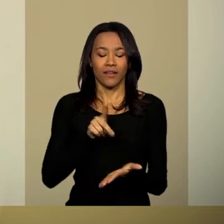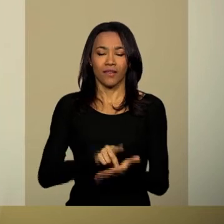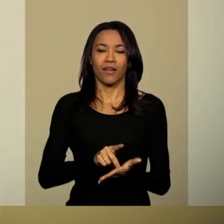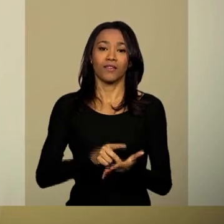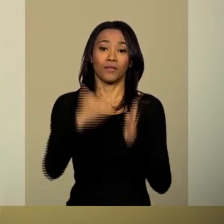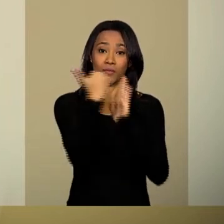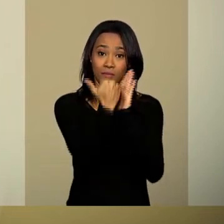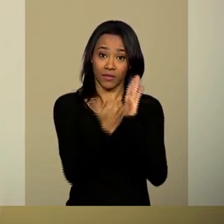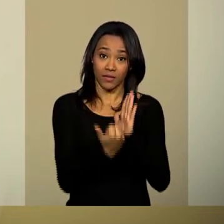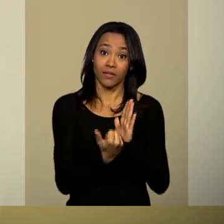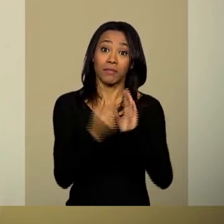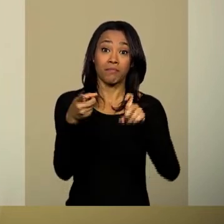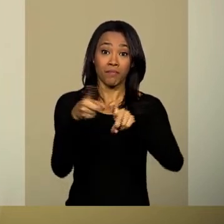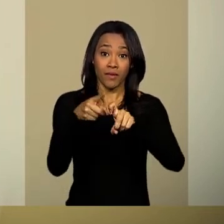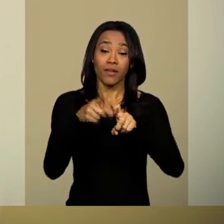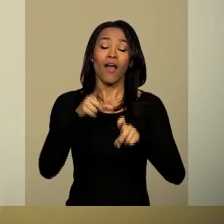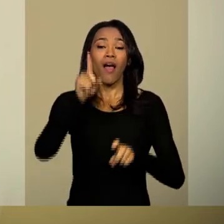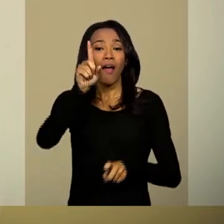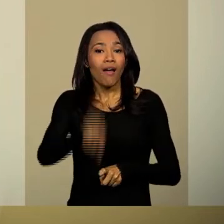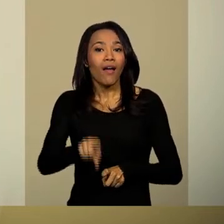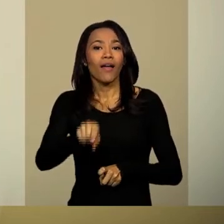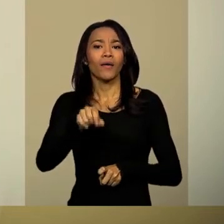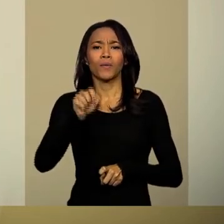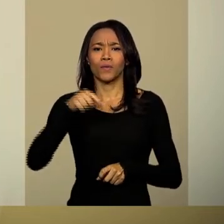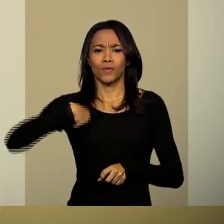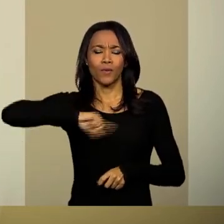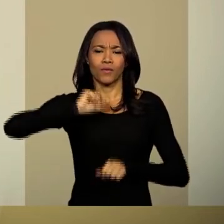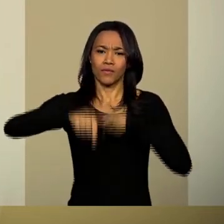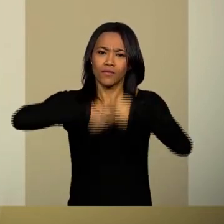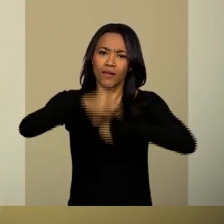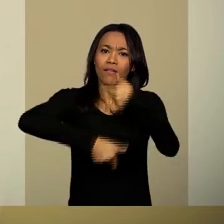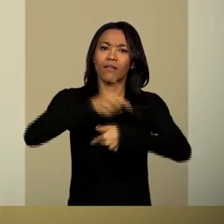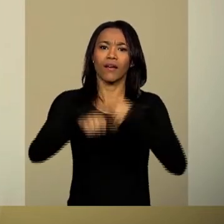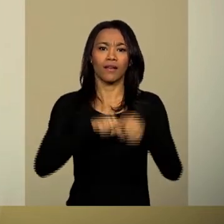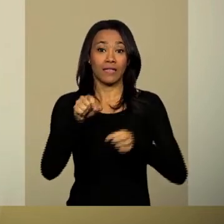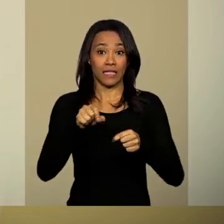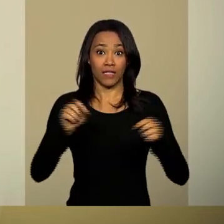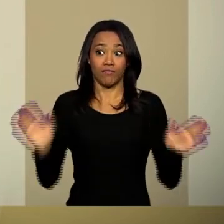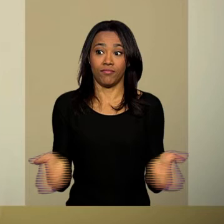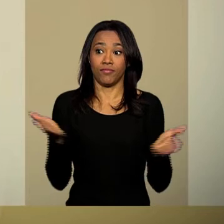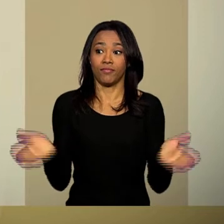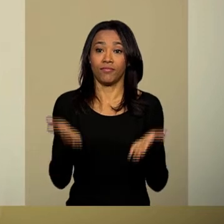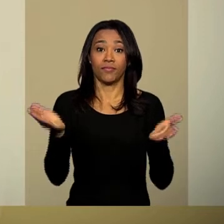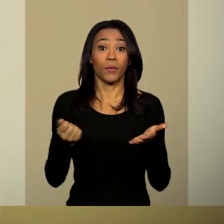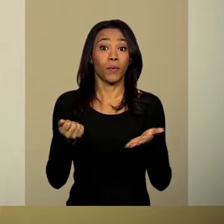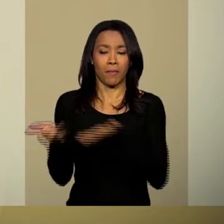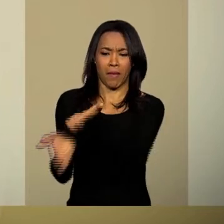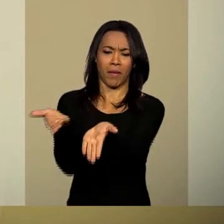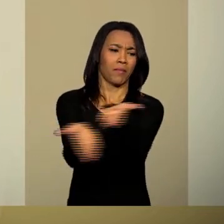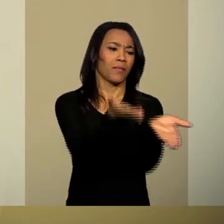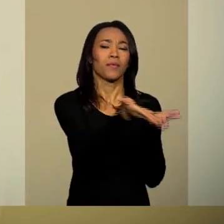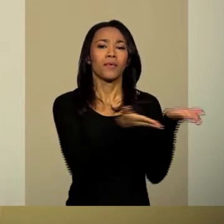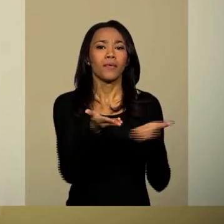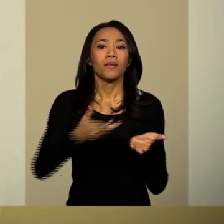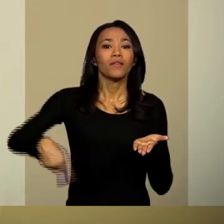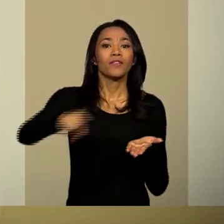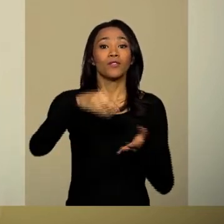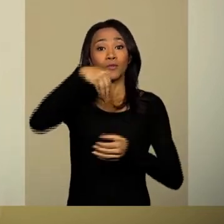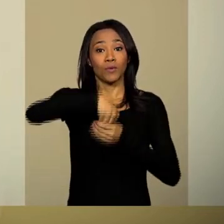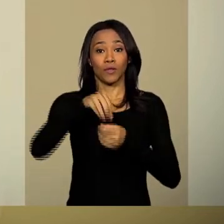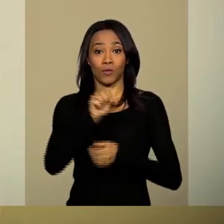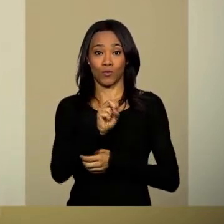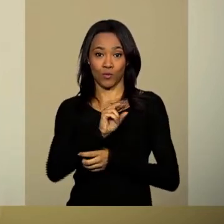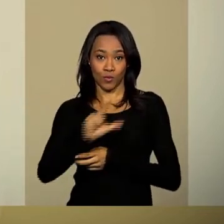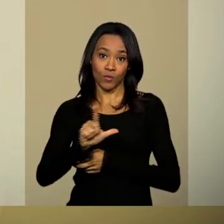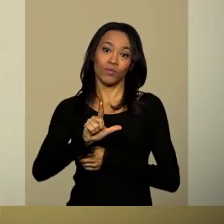mais médicos é uma das nossas que aumenta a capacidade de atendimento do nosso SUS do